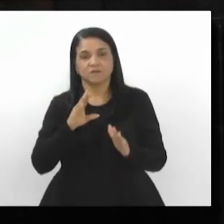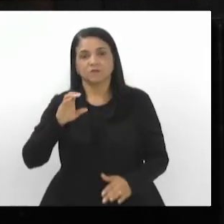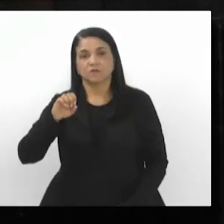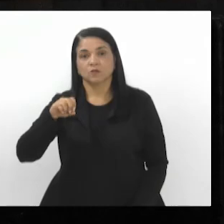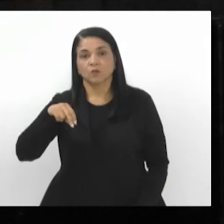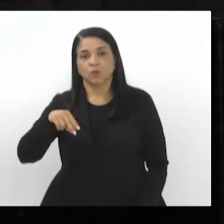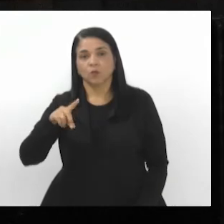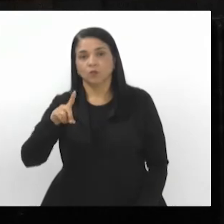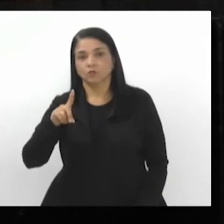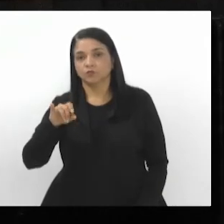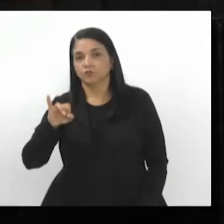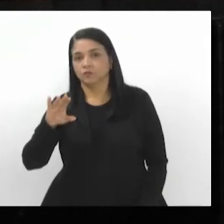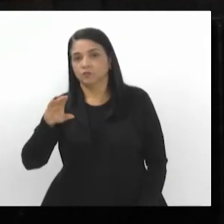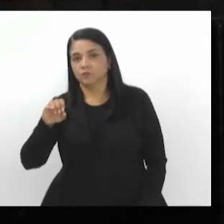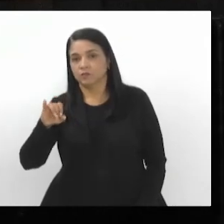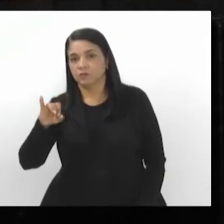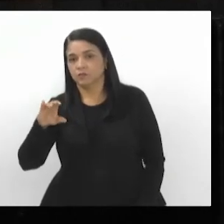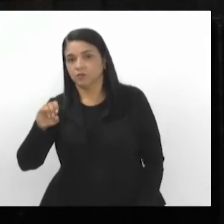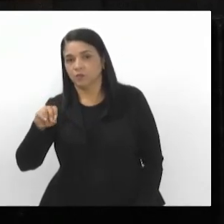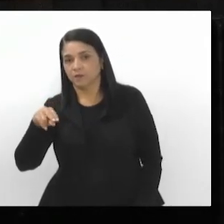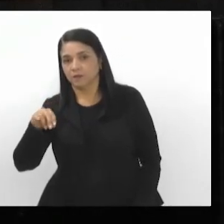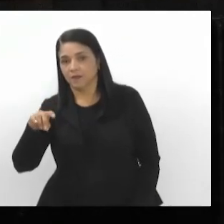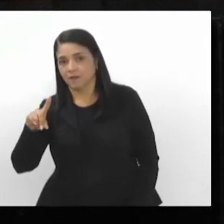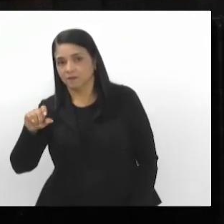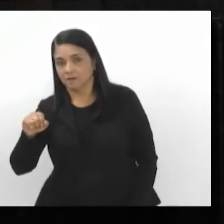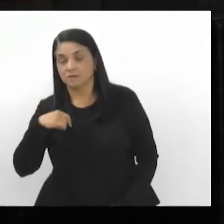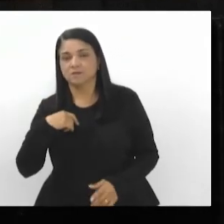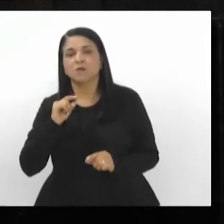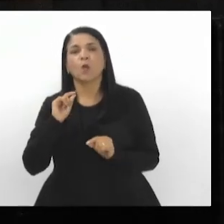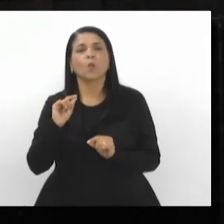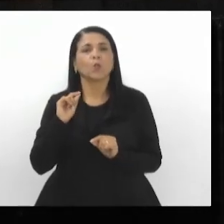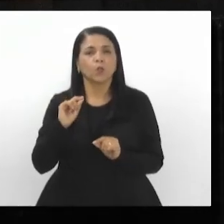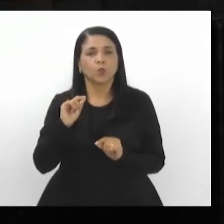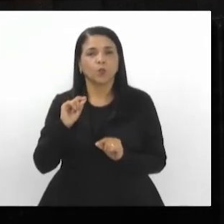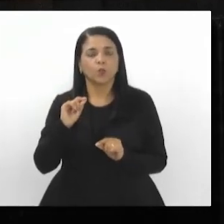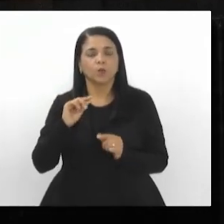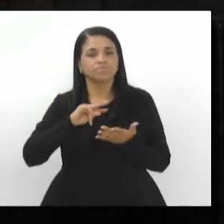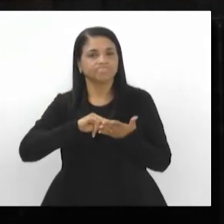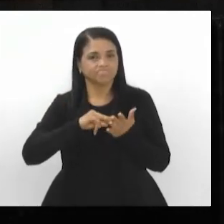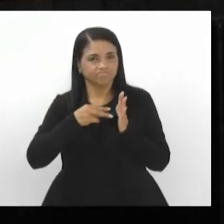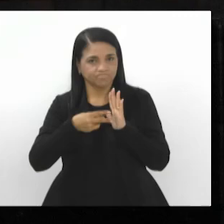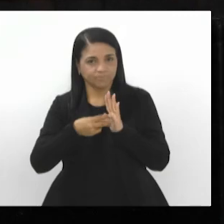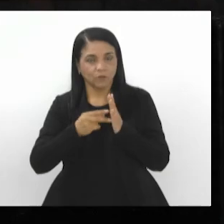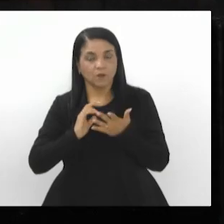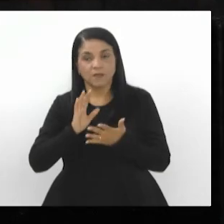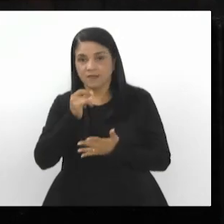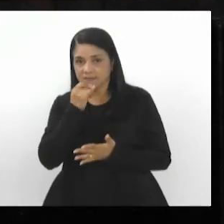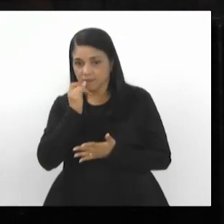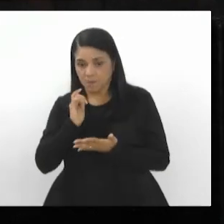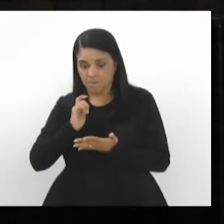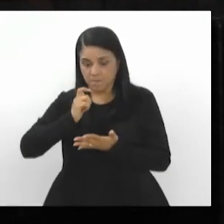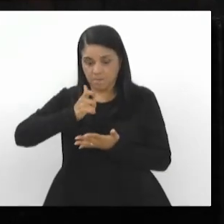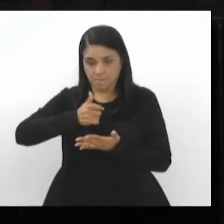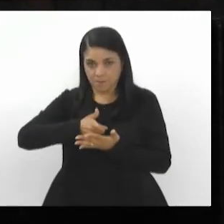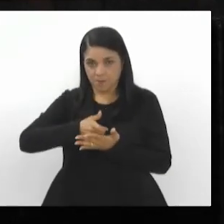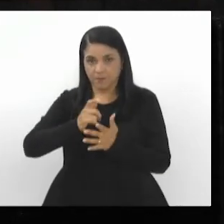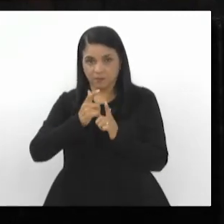condicionadas. Condicionadas a quê? Está alocado para o pagamento do serviço da